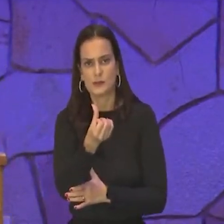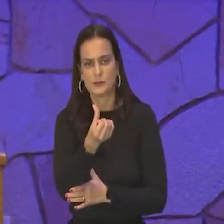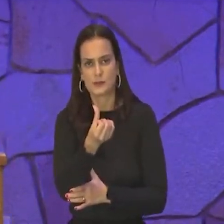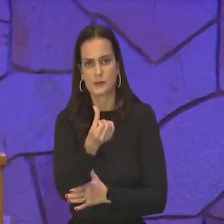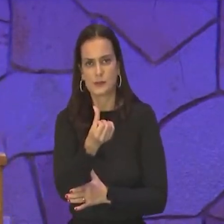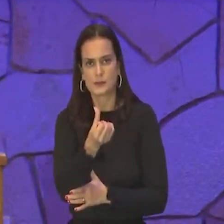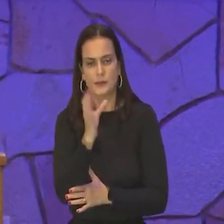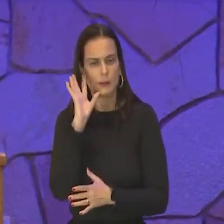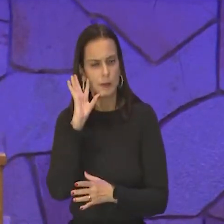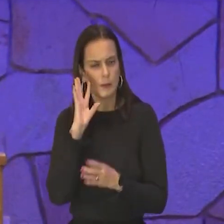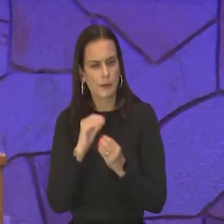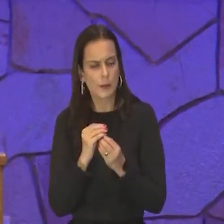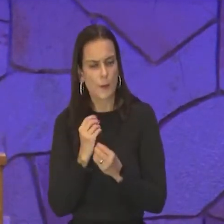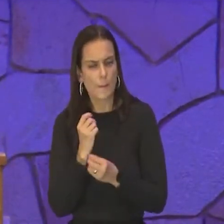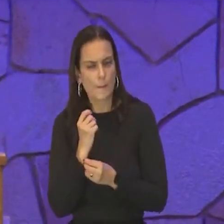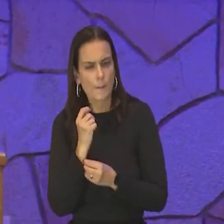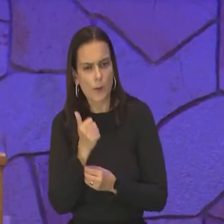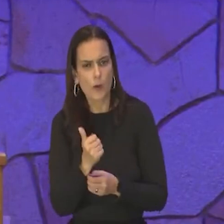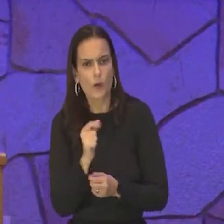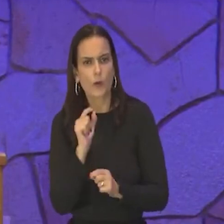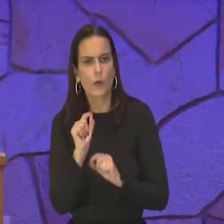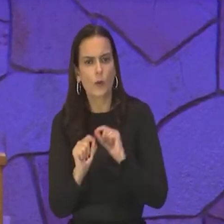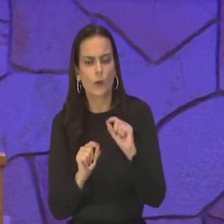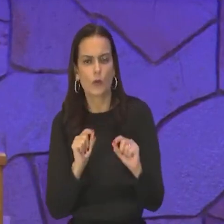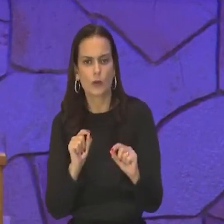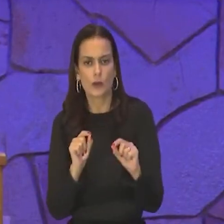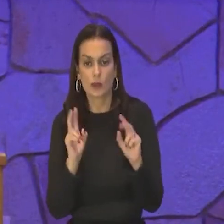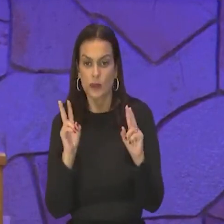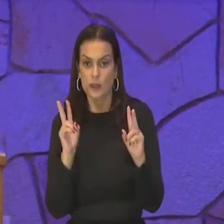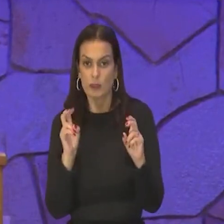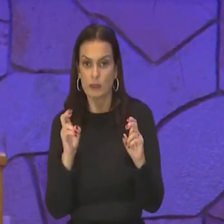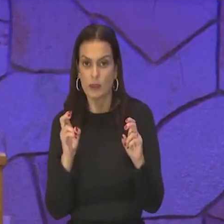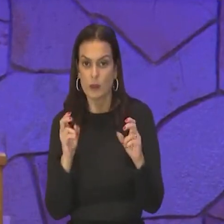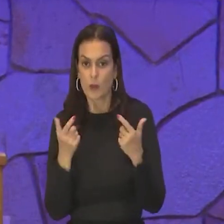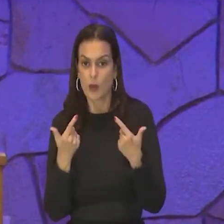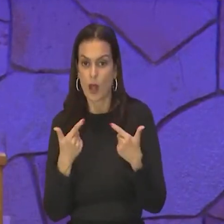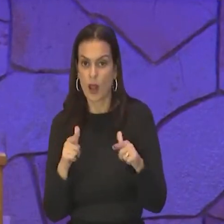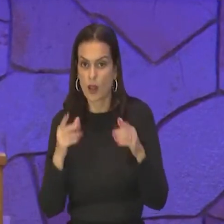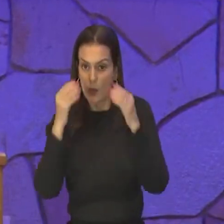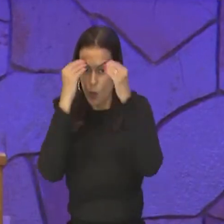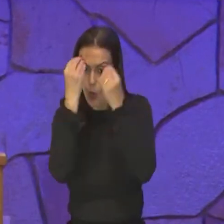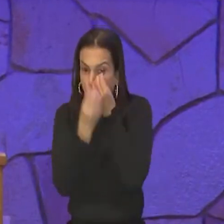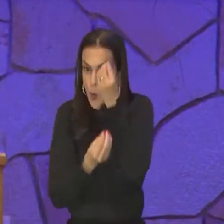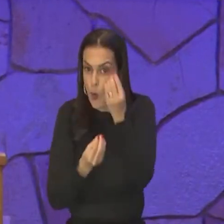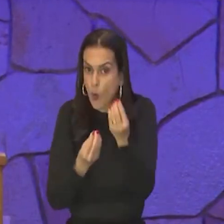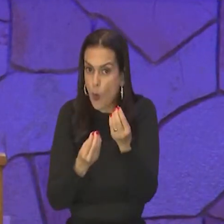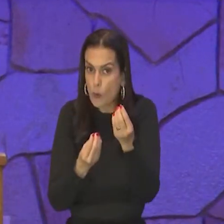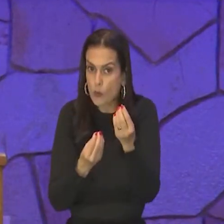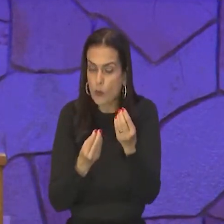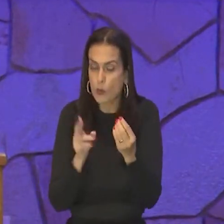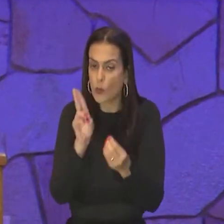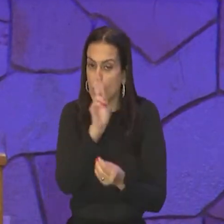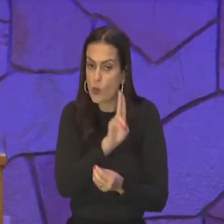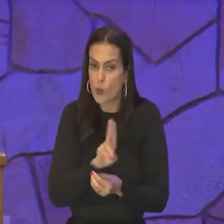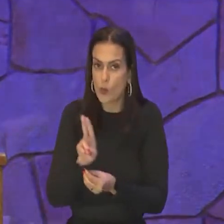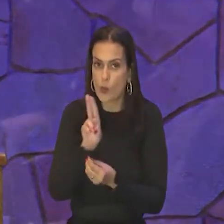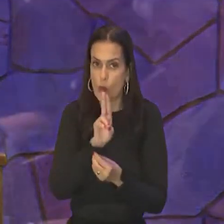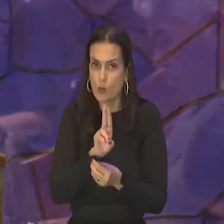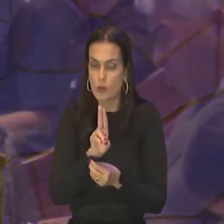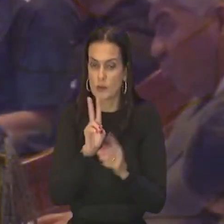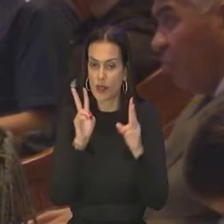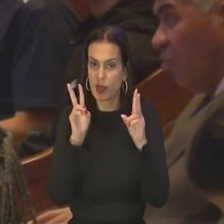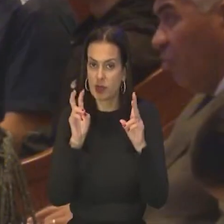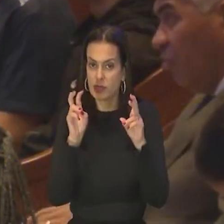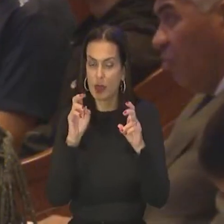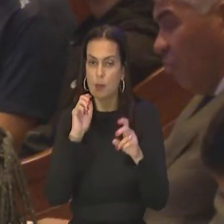Vamos entender um pouquinho a respeito desta linguagem que Jesus utiliza a respeito do